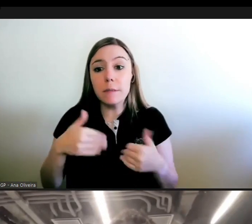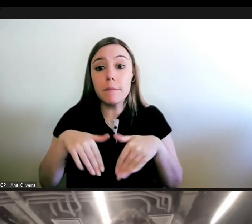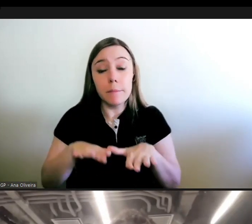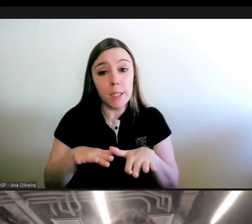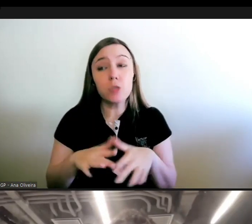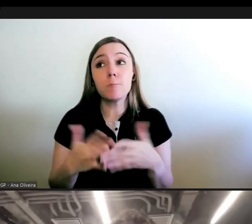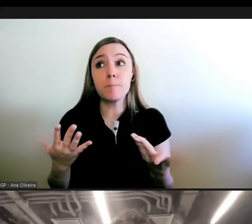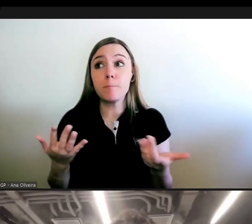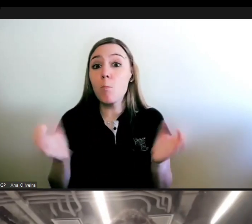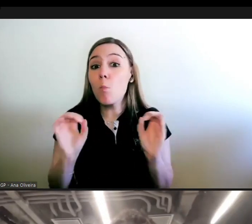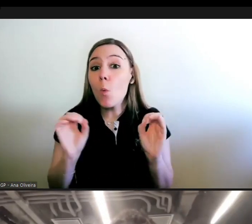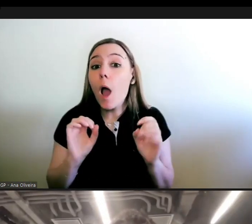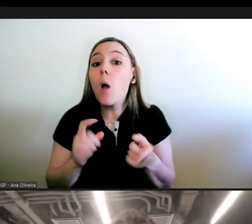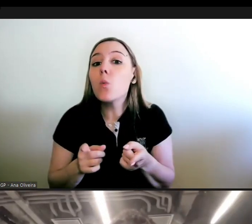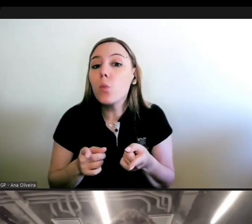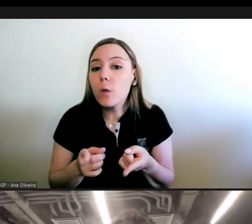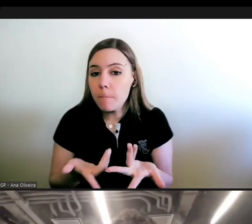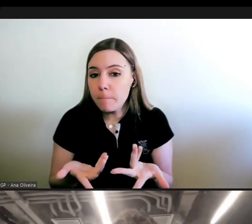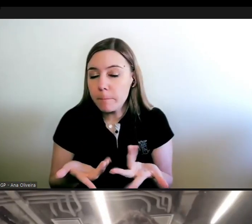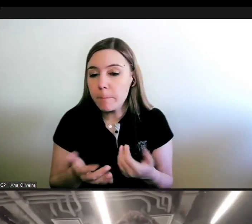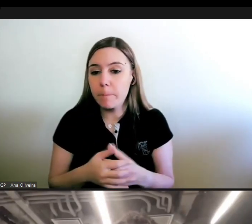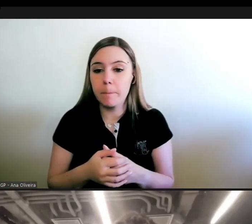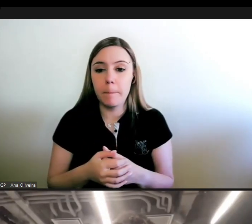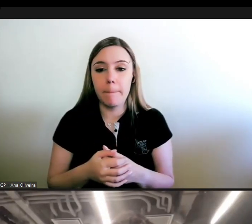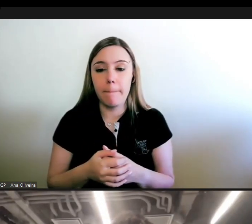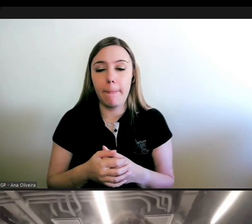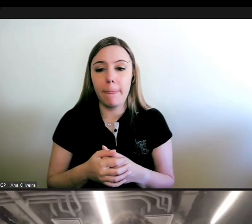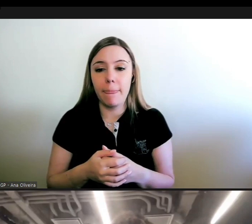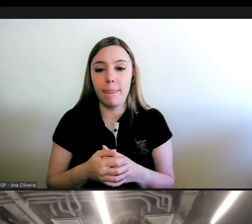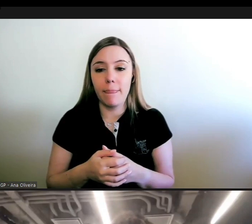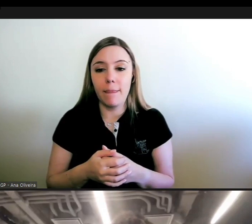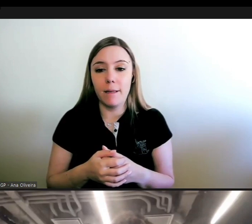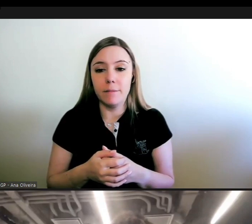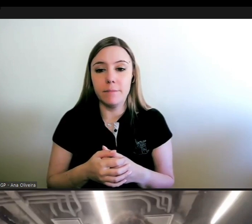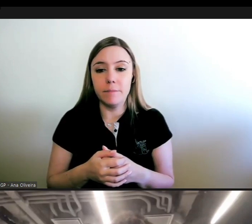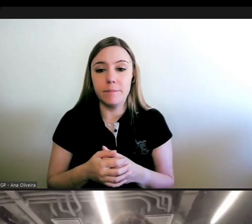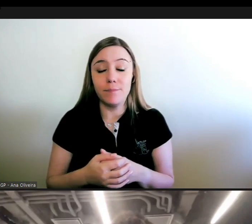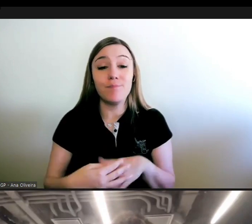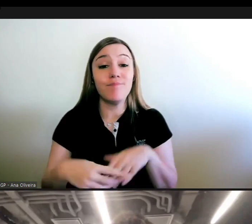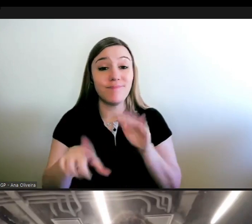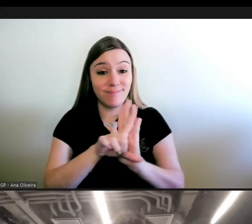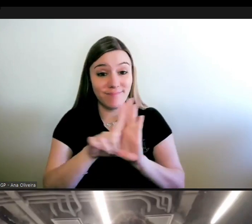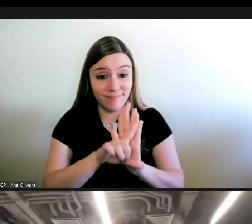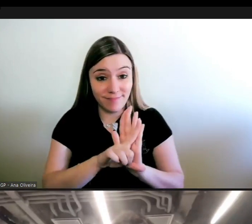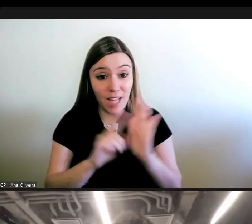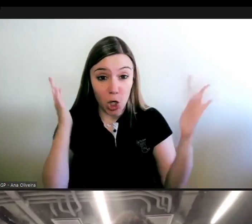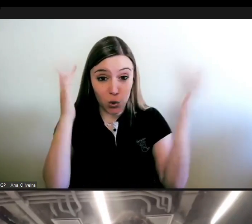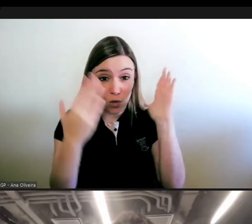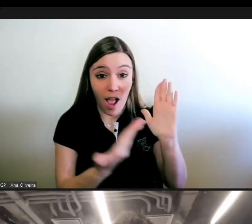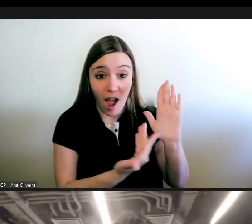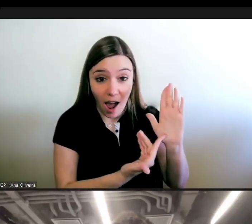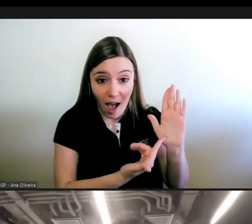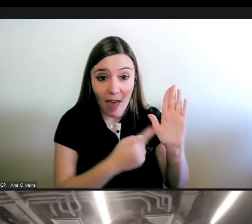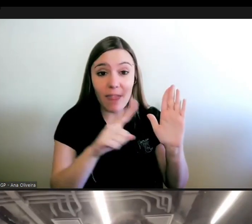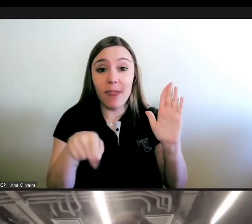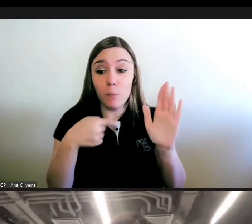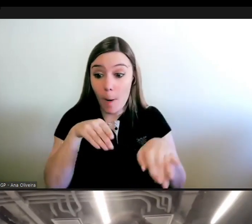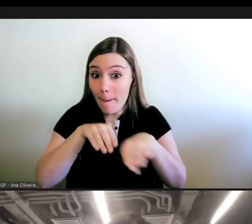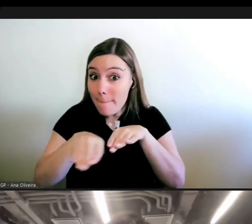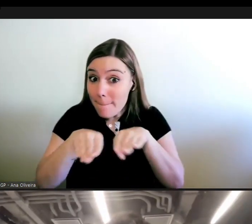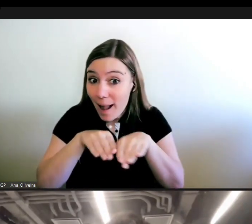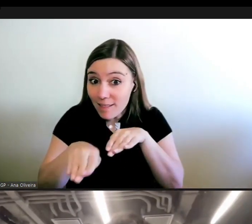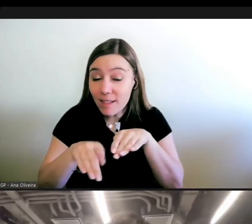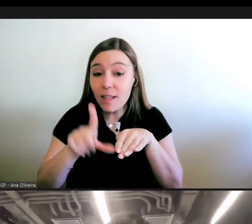temos é uma implementação e uma monitorização fiscalizadora e